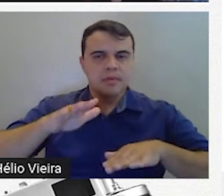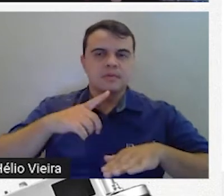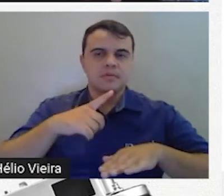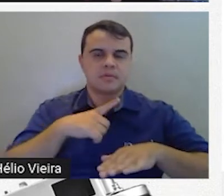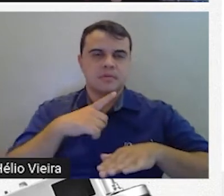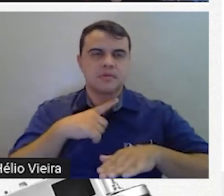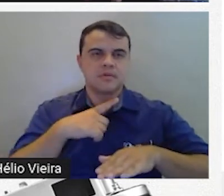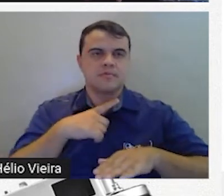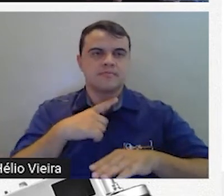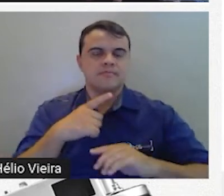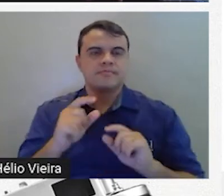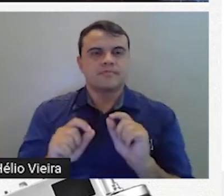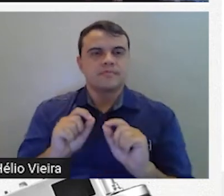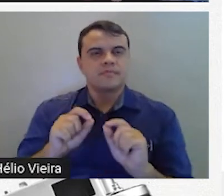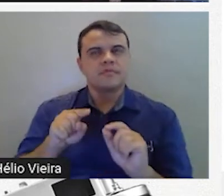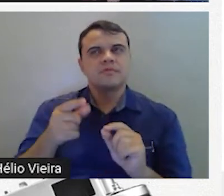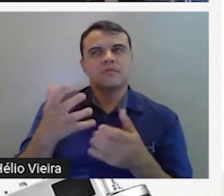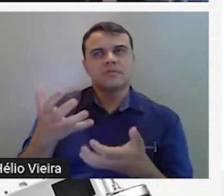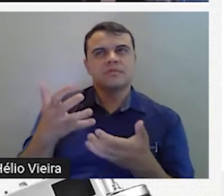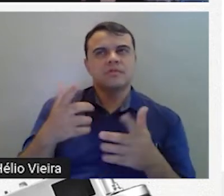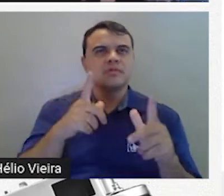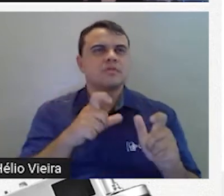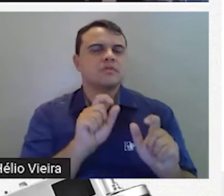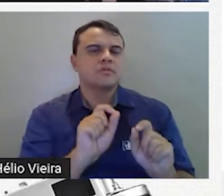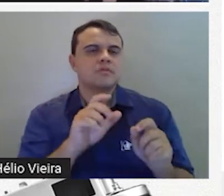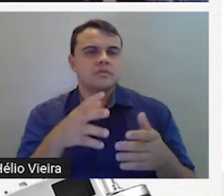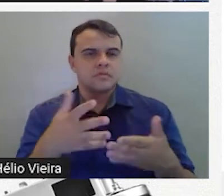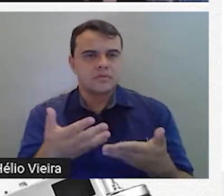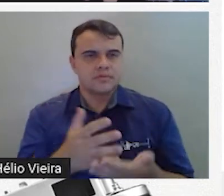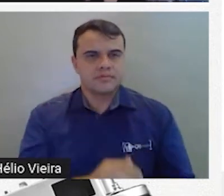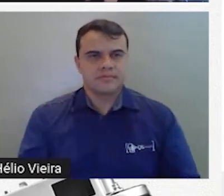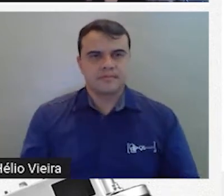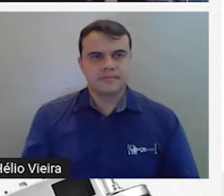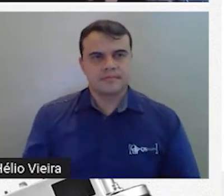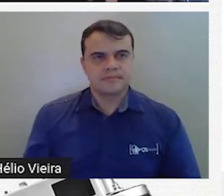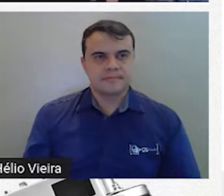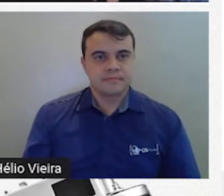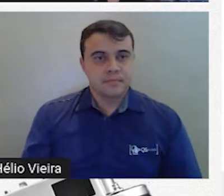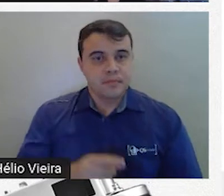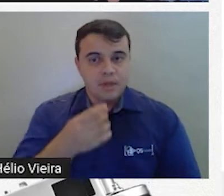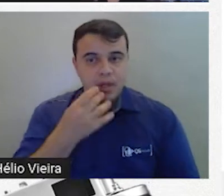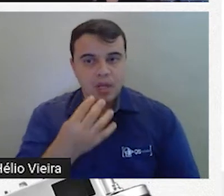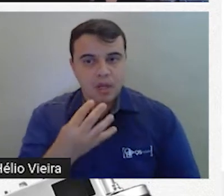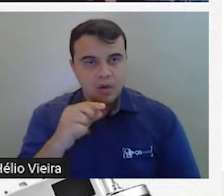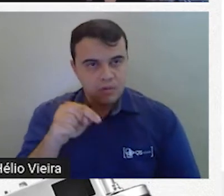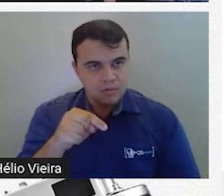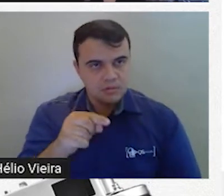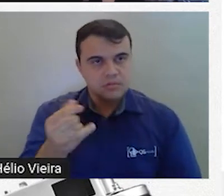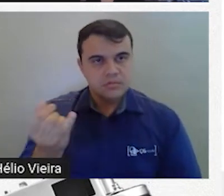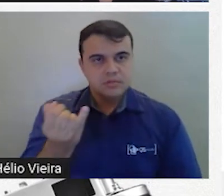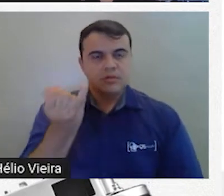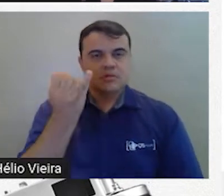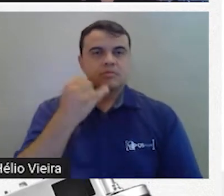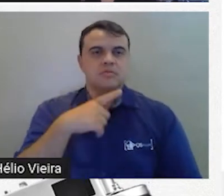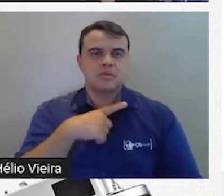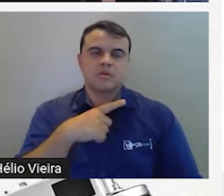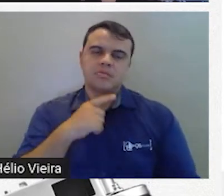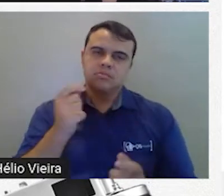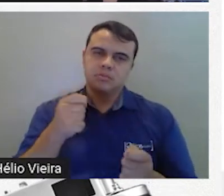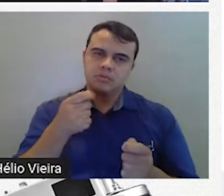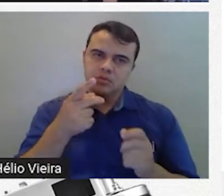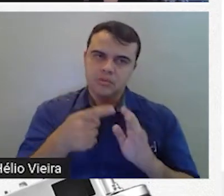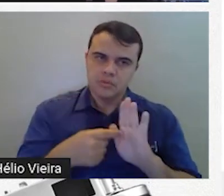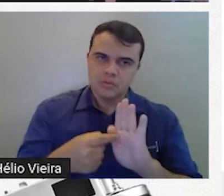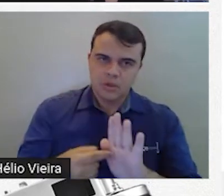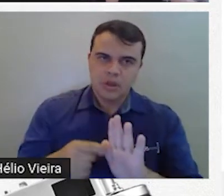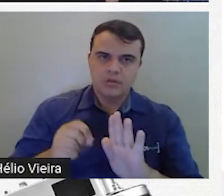do que você quer fotografar, né? Então, a cor é um elemento que você pode trazer